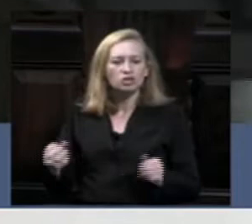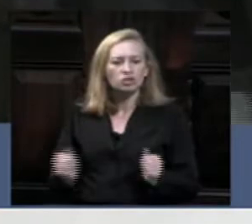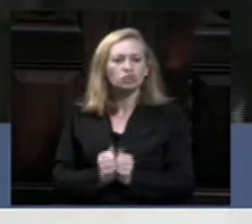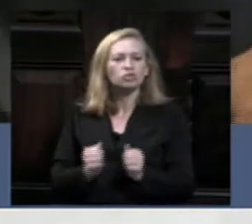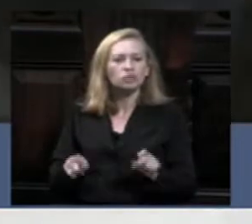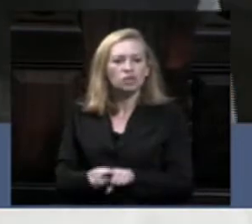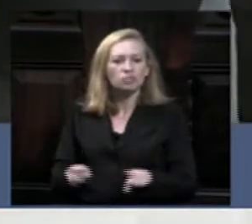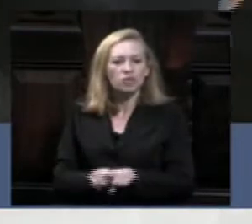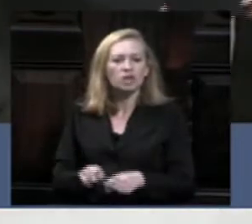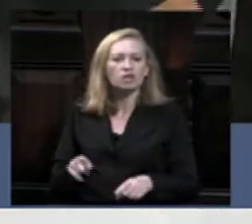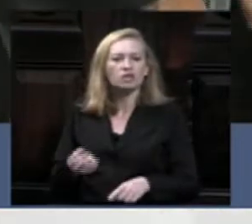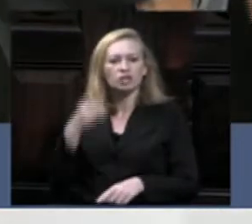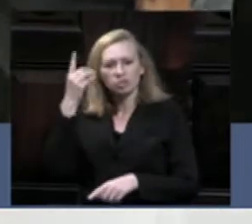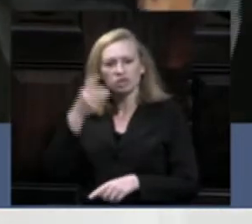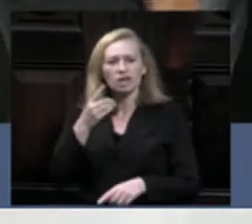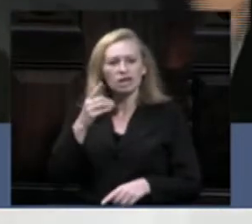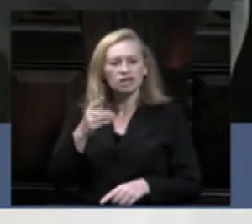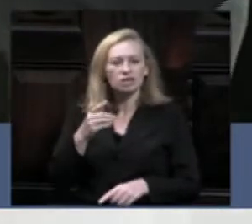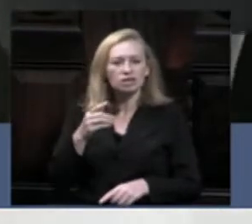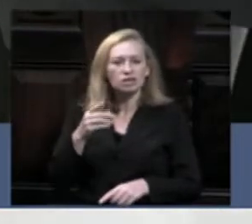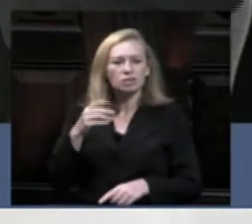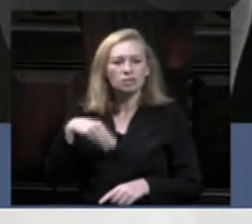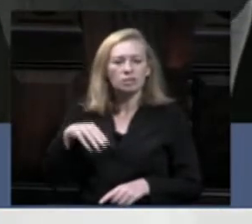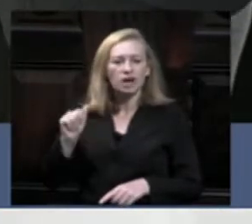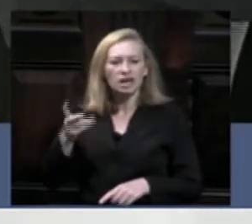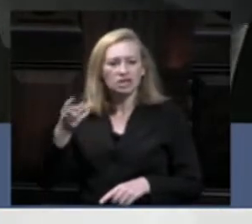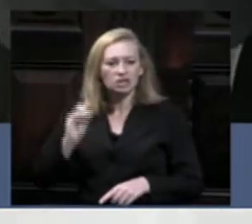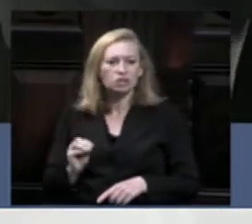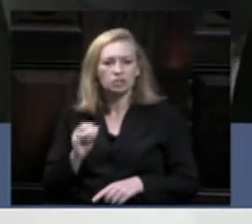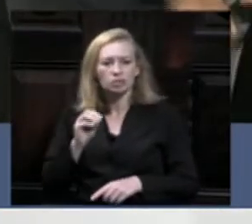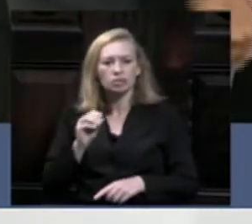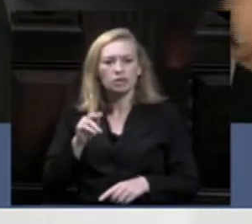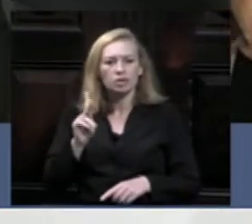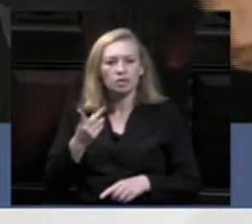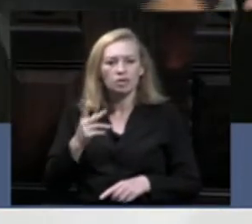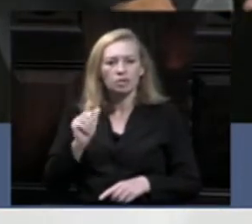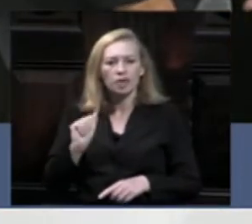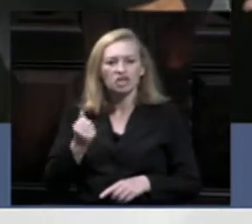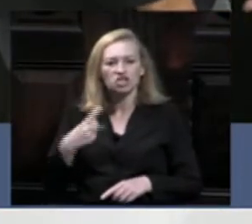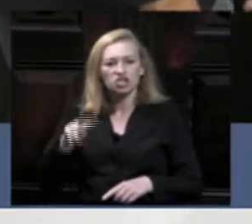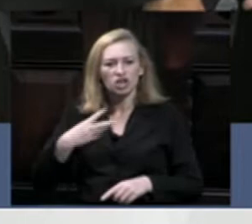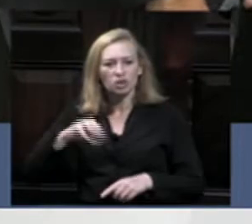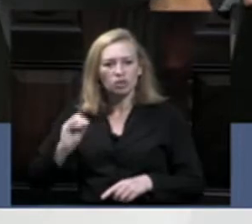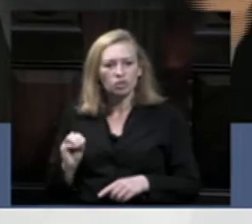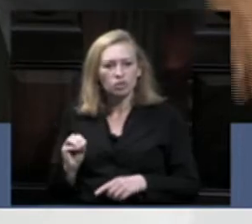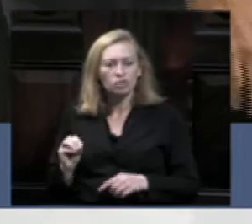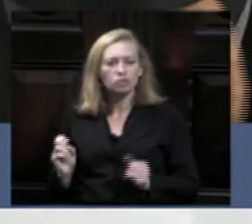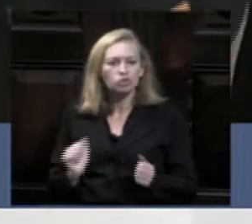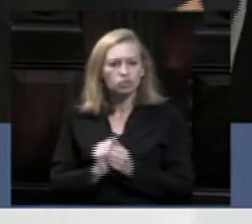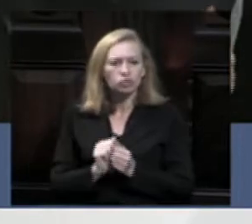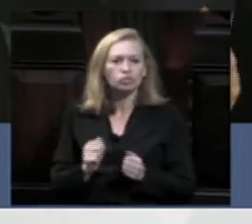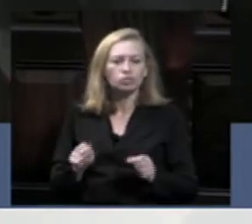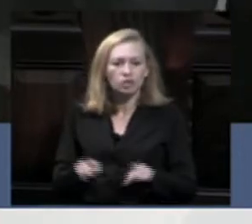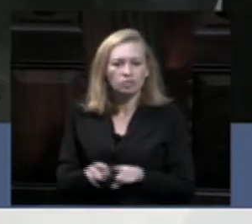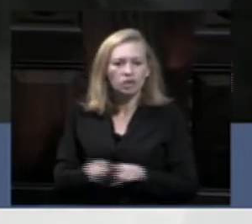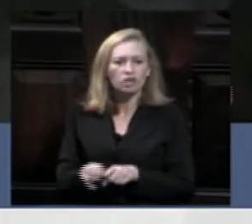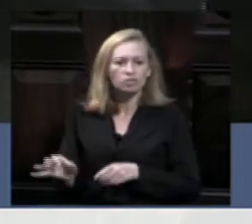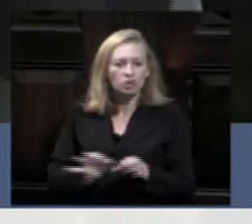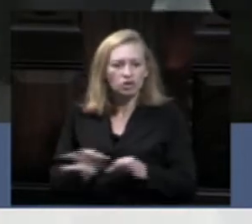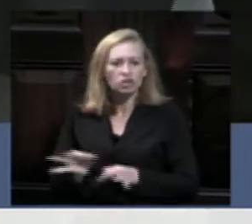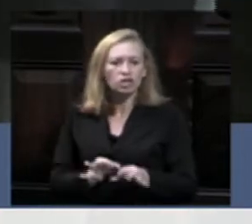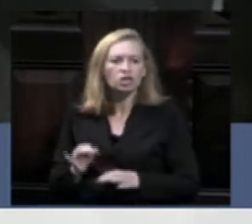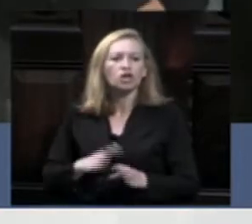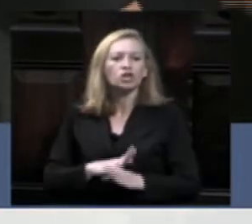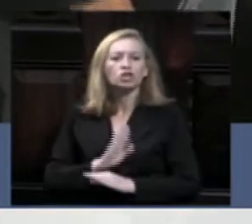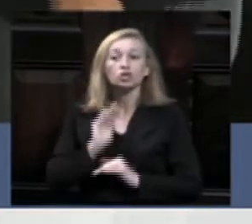do projeto. Eu acho que é importante, eu acho que nós temos que exigir, porque todos todos, independente